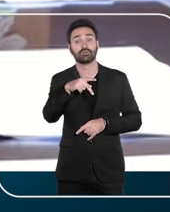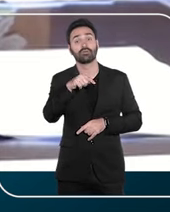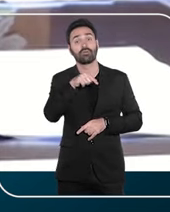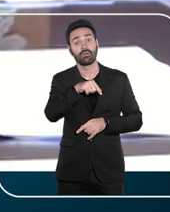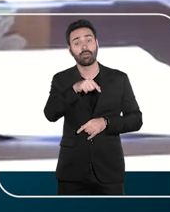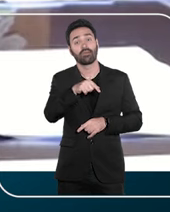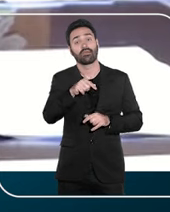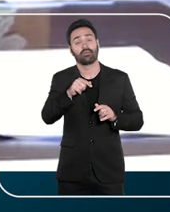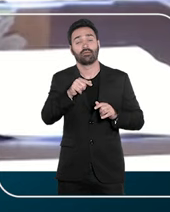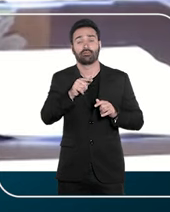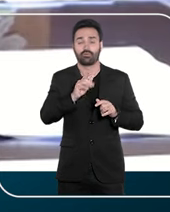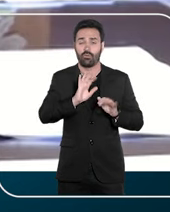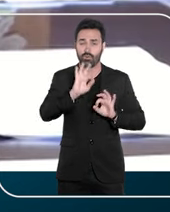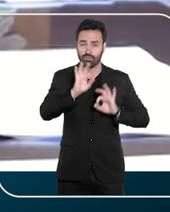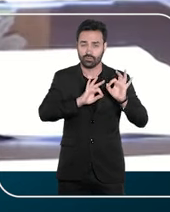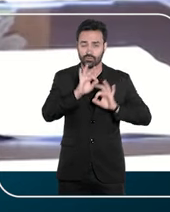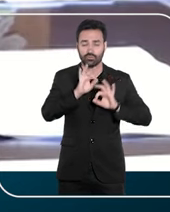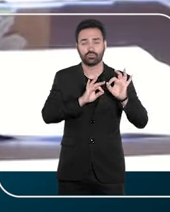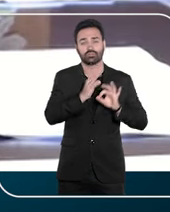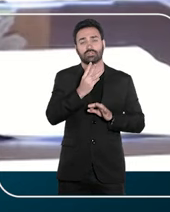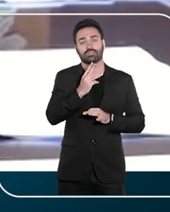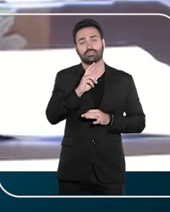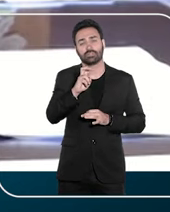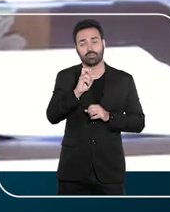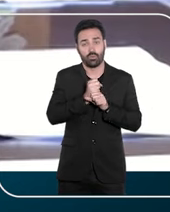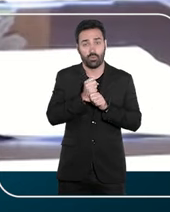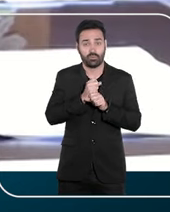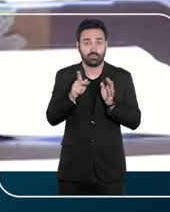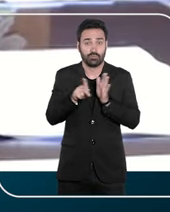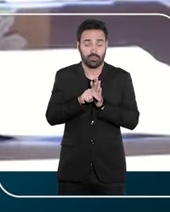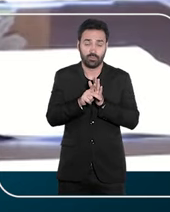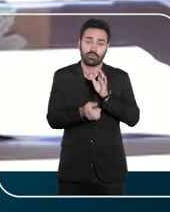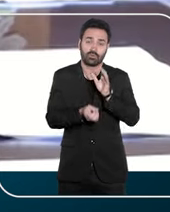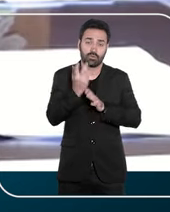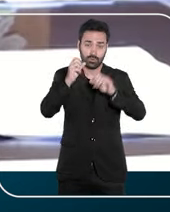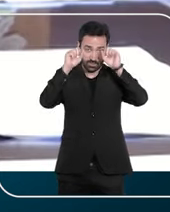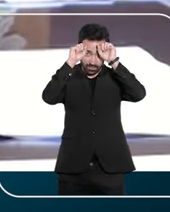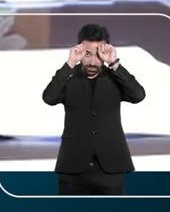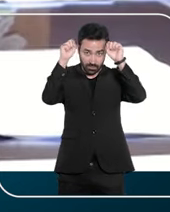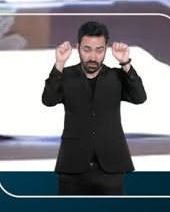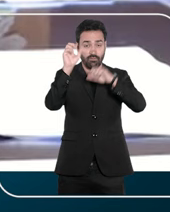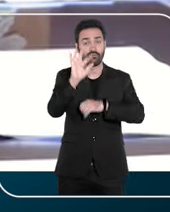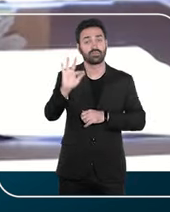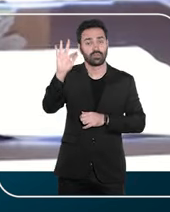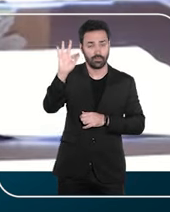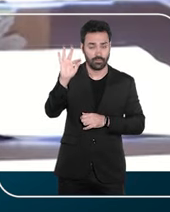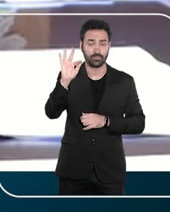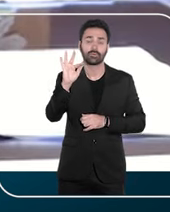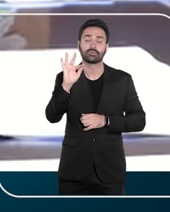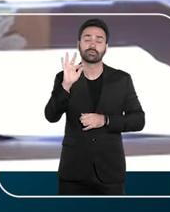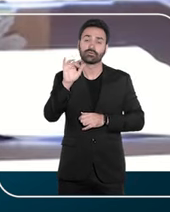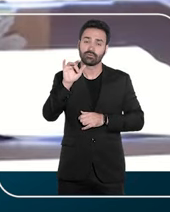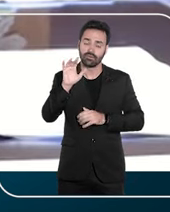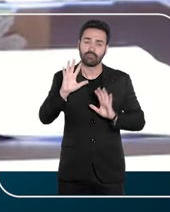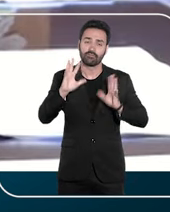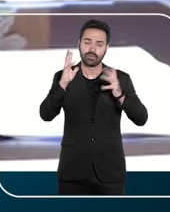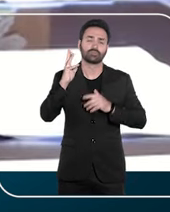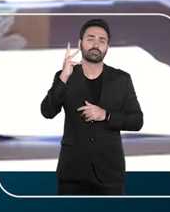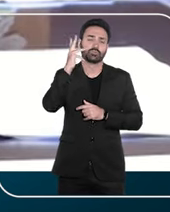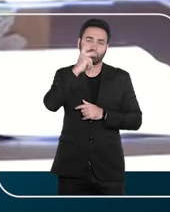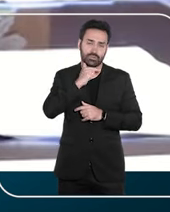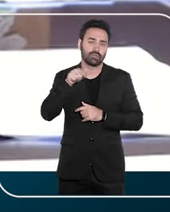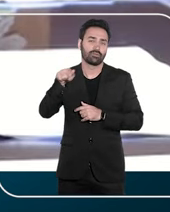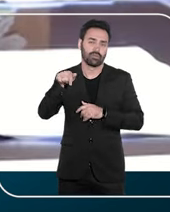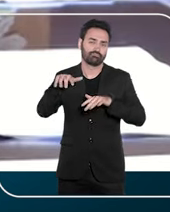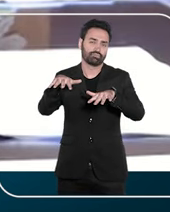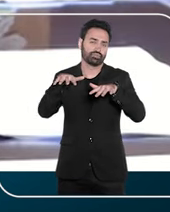35 anos da criação dos tribunais federais, nossos tribunais federais. Uma festa muito bonita lá no CJF. São